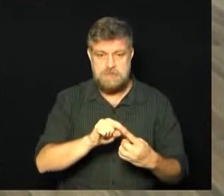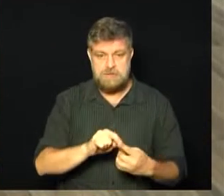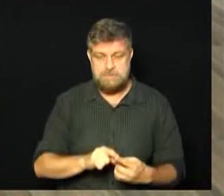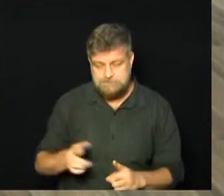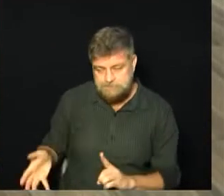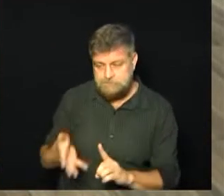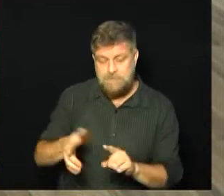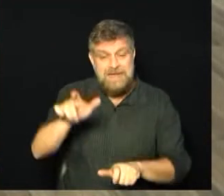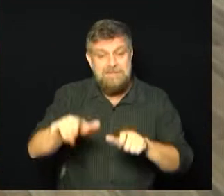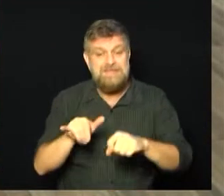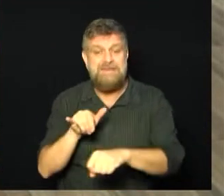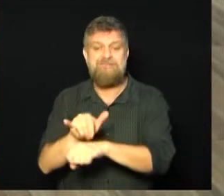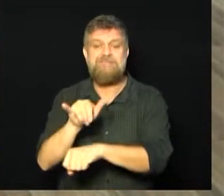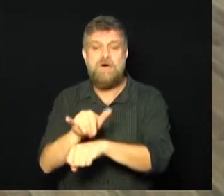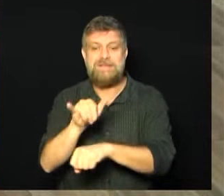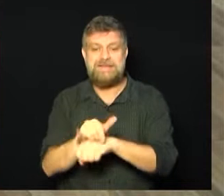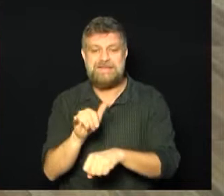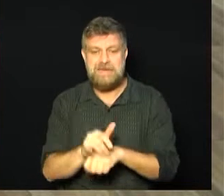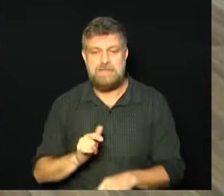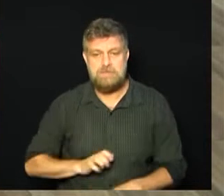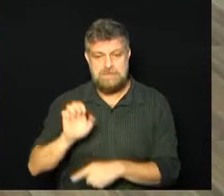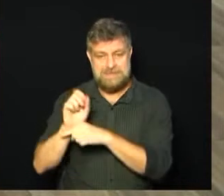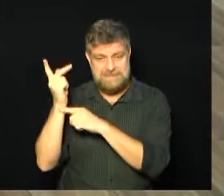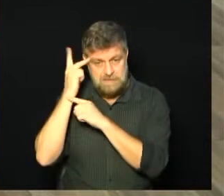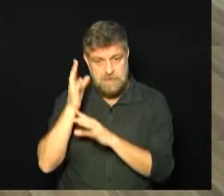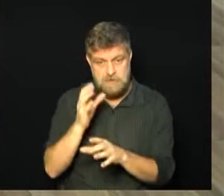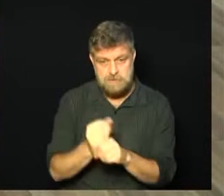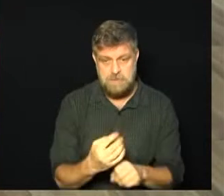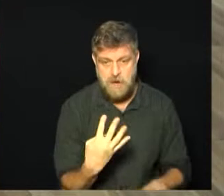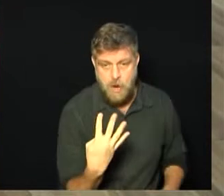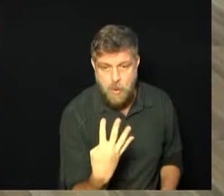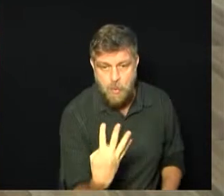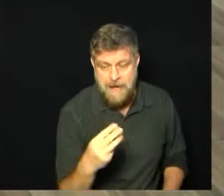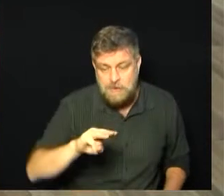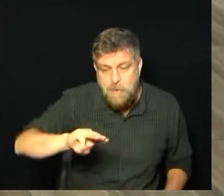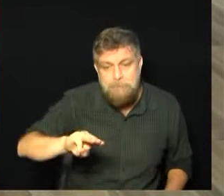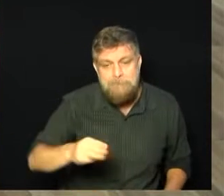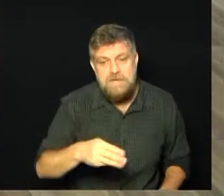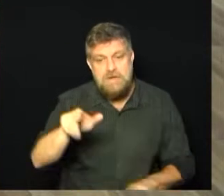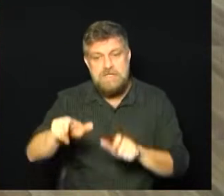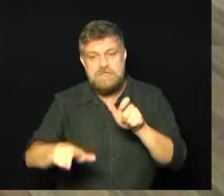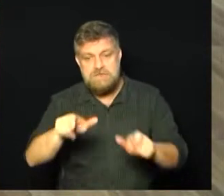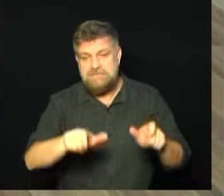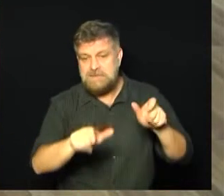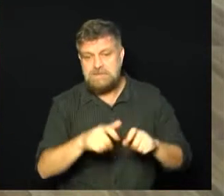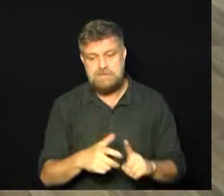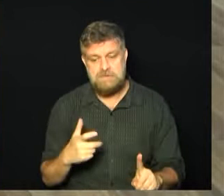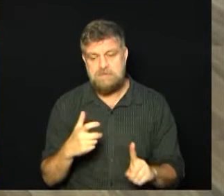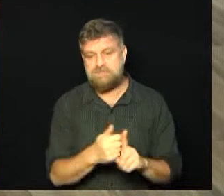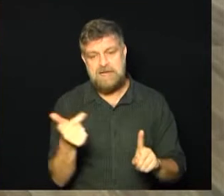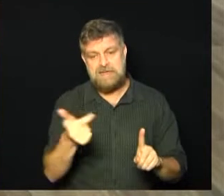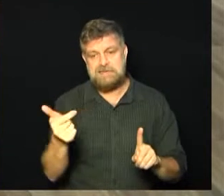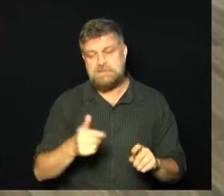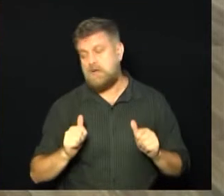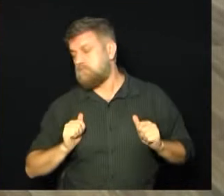os faltosos aí, que no estado de São Paulo somam mais de 4 milhões de pessoas das faixas etárias.